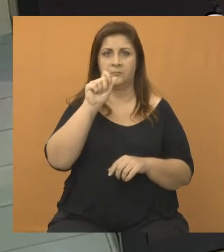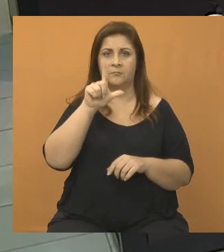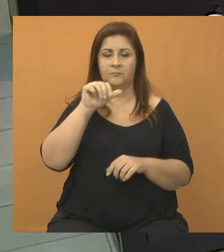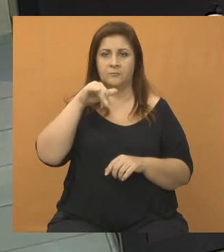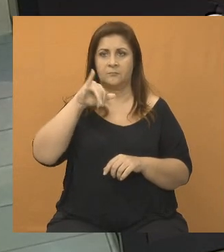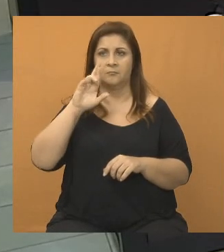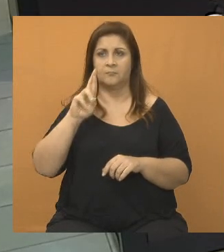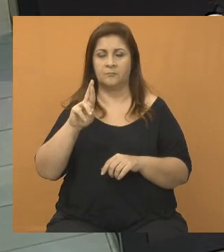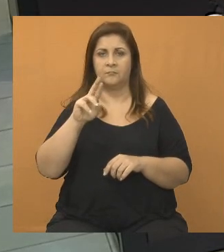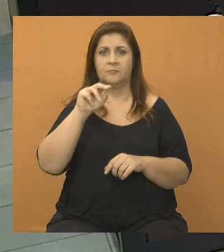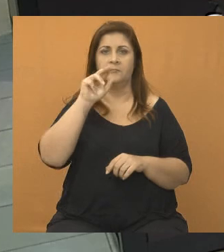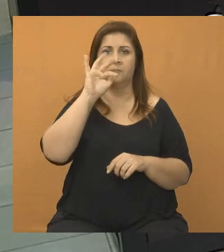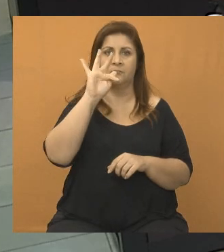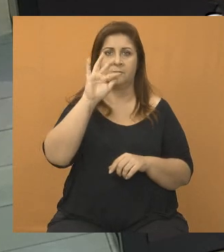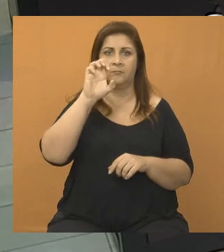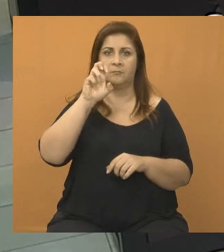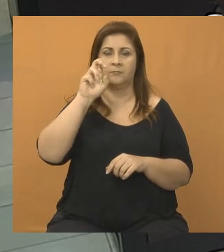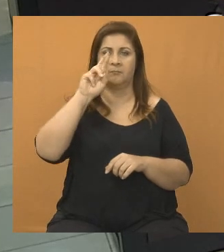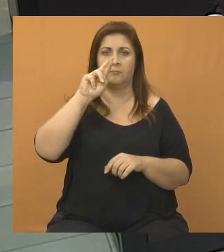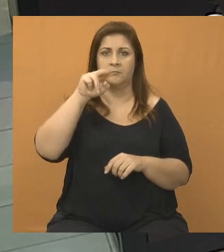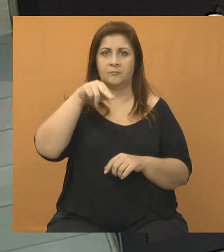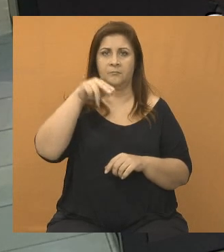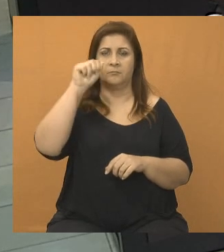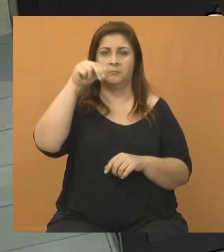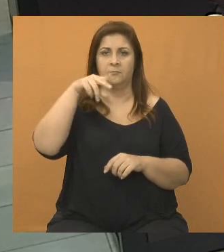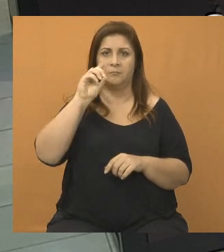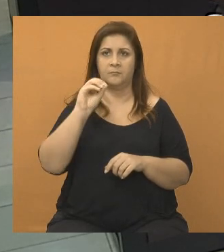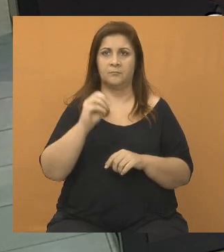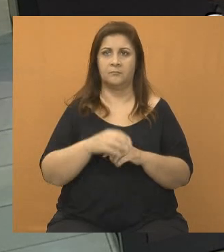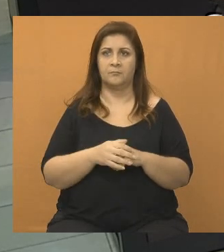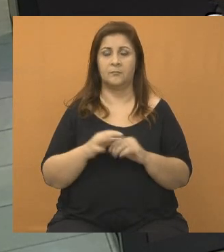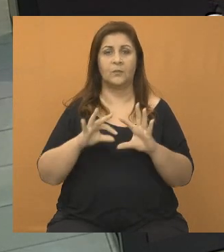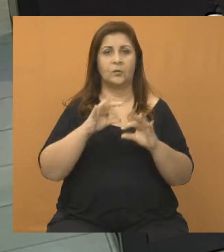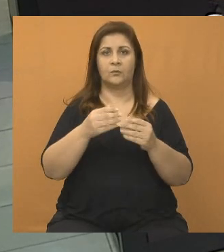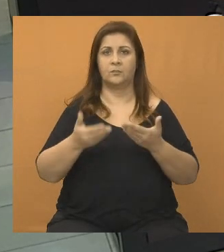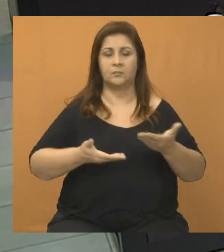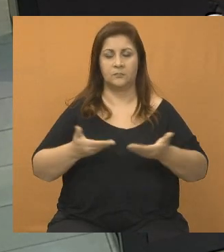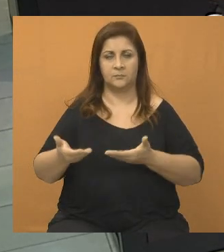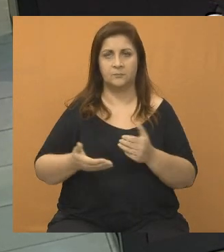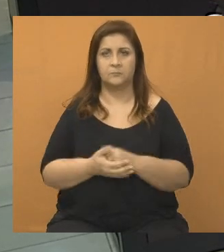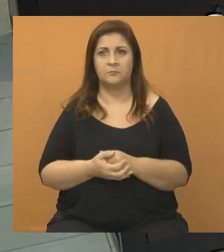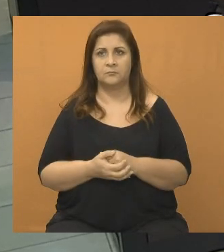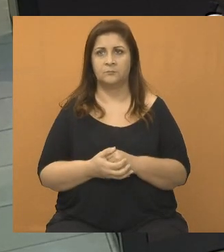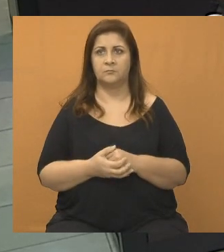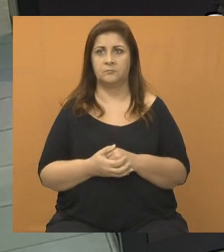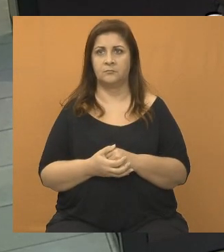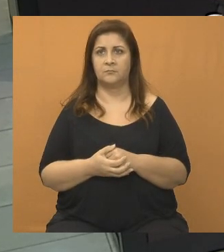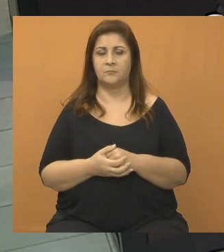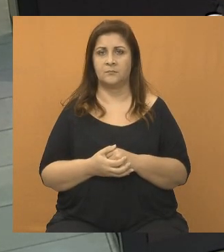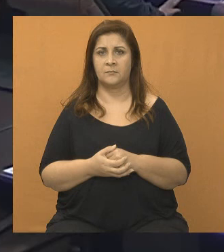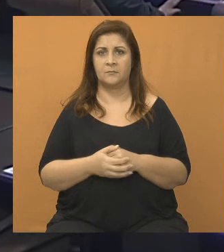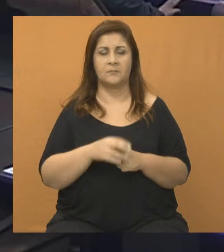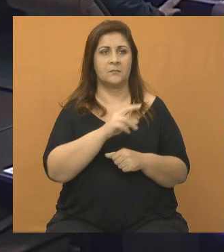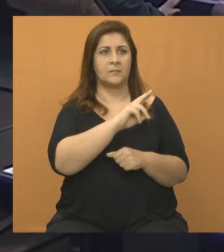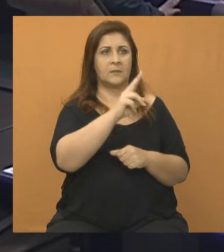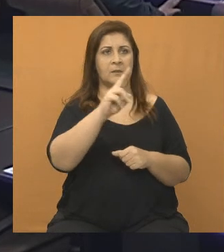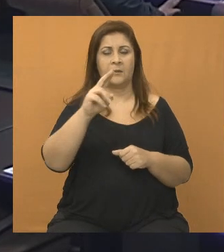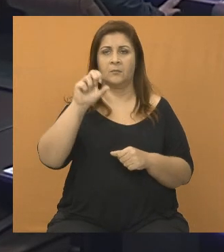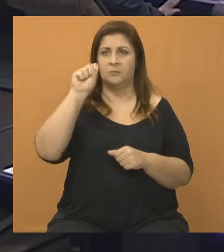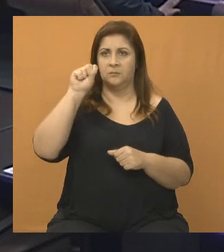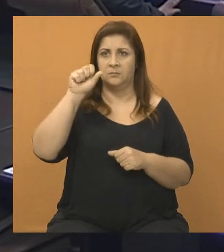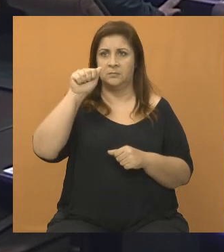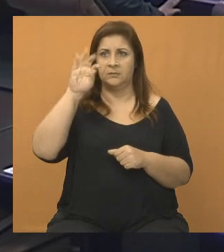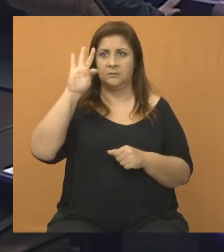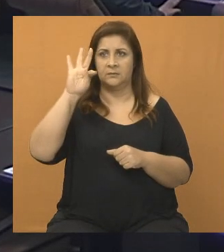Alto Coleginal, a doutora Márcia, os assessores aqui presentes. Em nome da Salete, quero agradecer a todos os funcionários da TV Câmara,